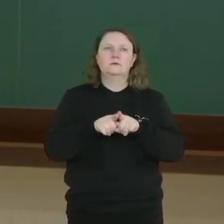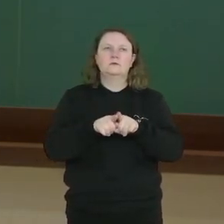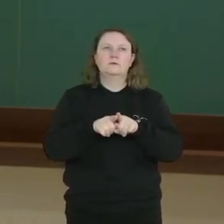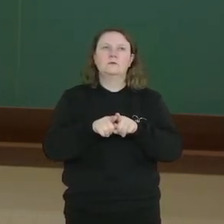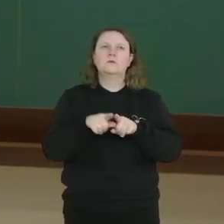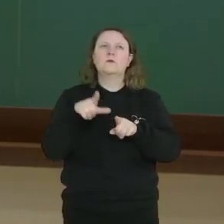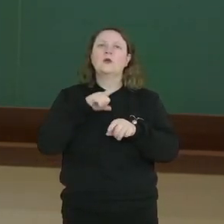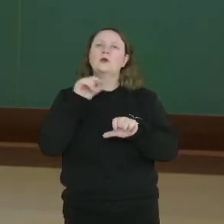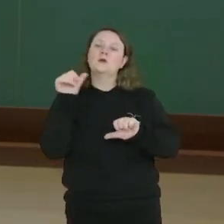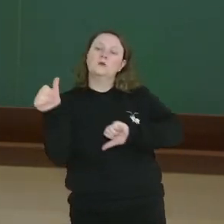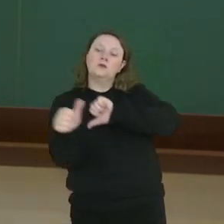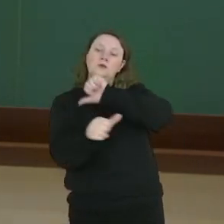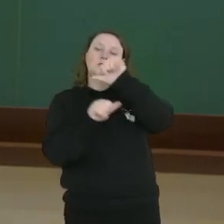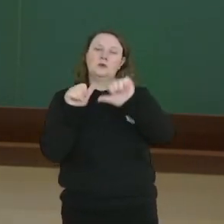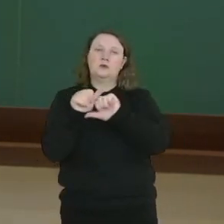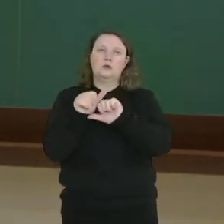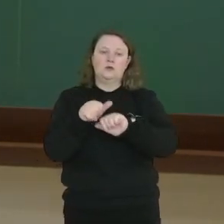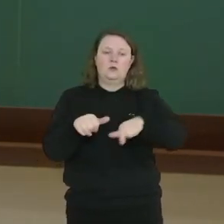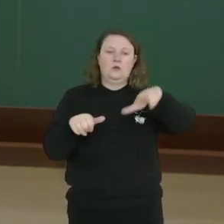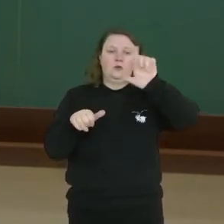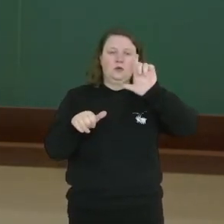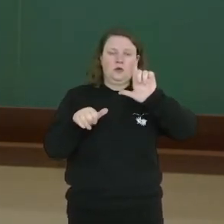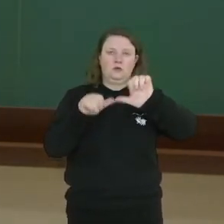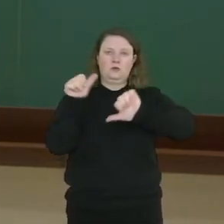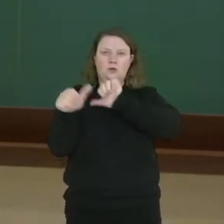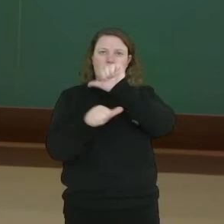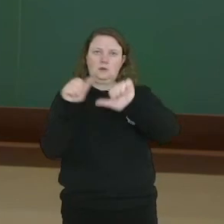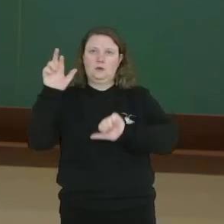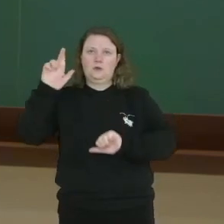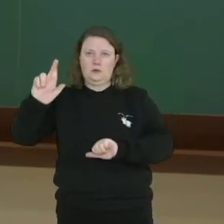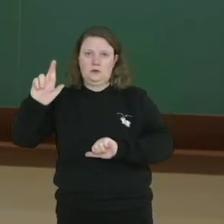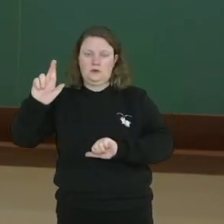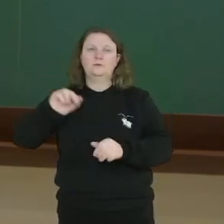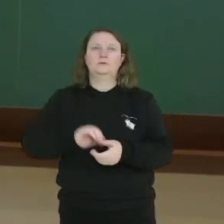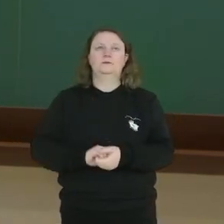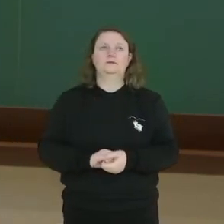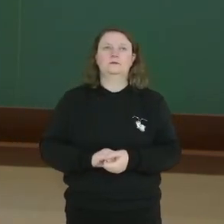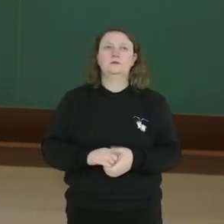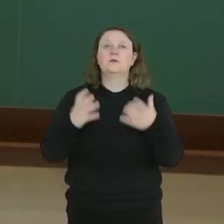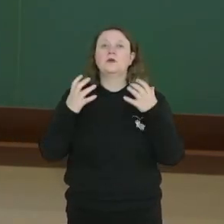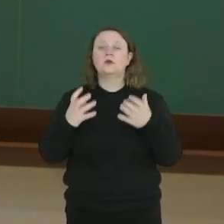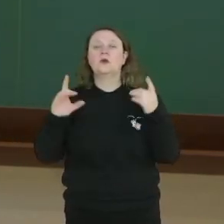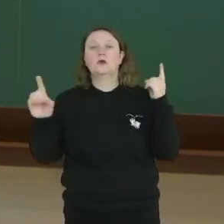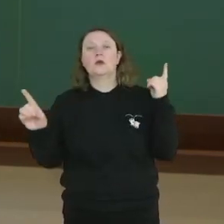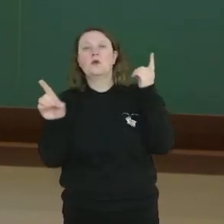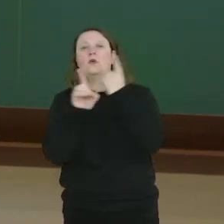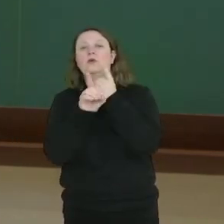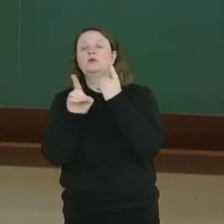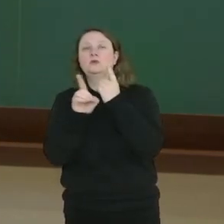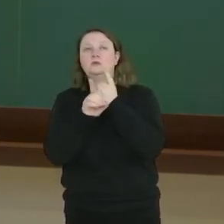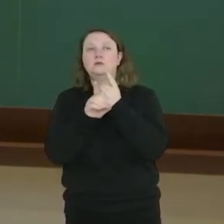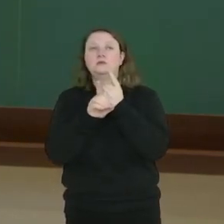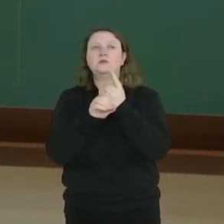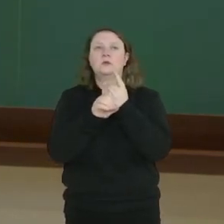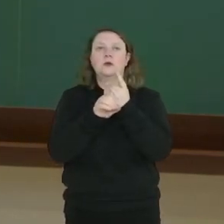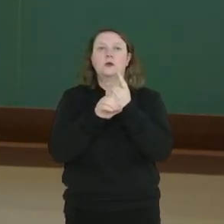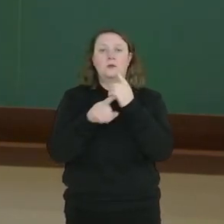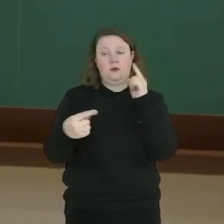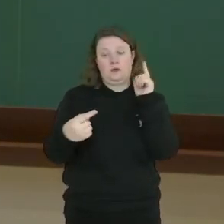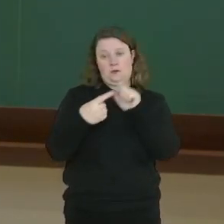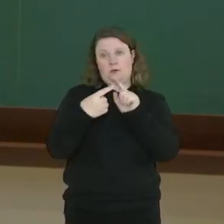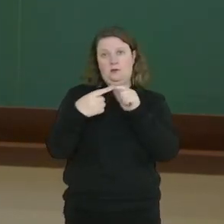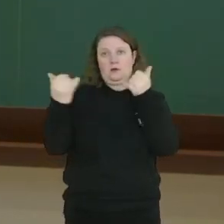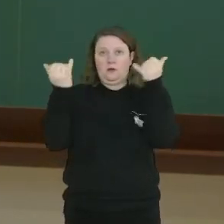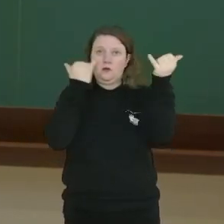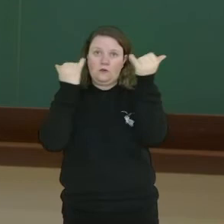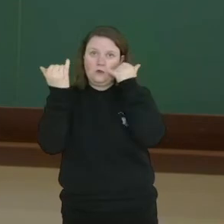determinando, trocando o L por R, porque eu quero a medida do apótema em função do raio, né? Uma informação do quadrado com